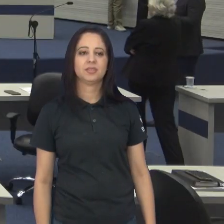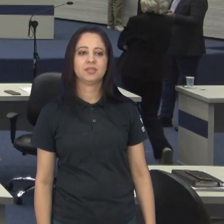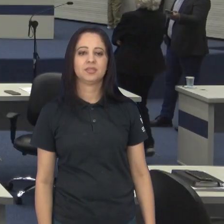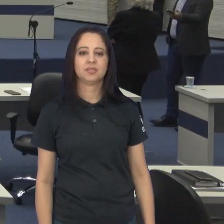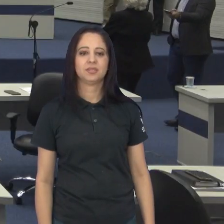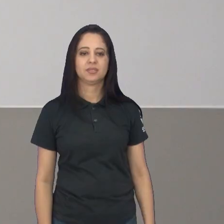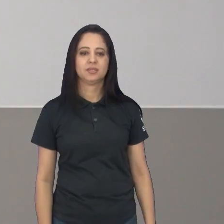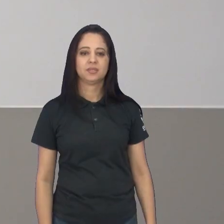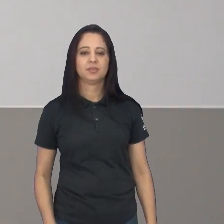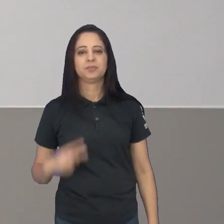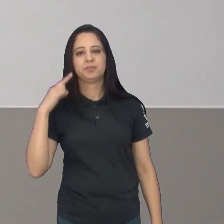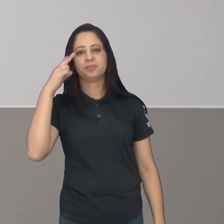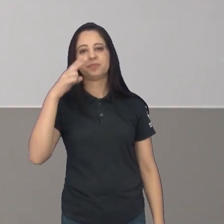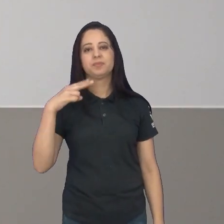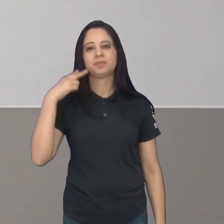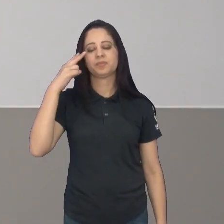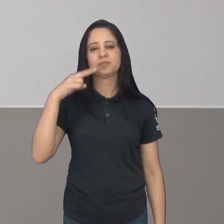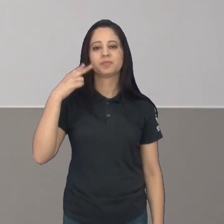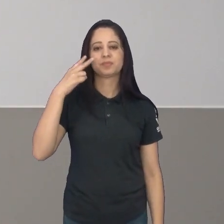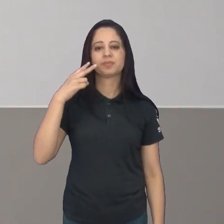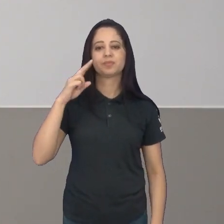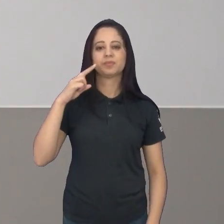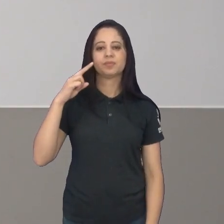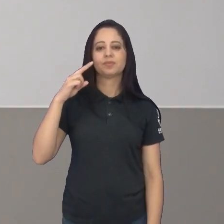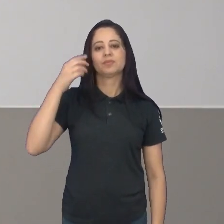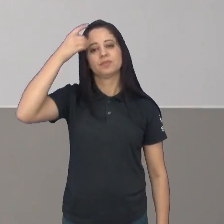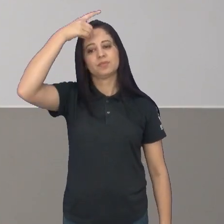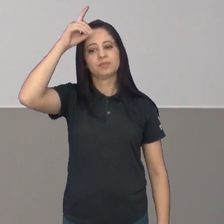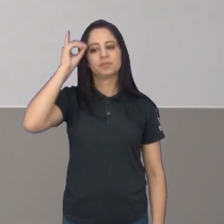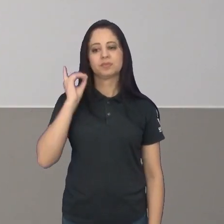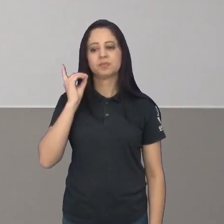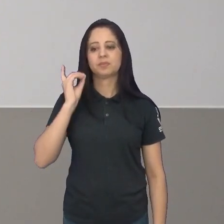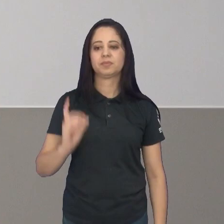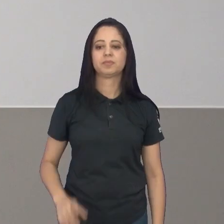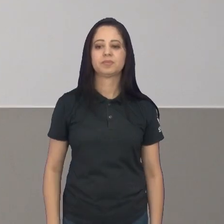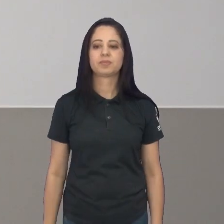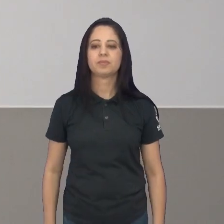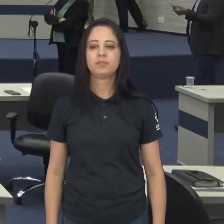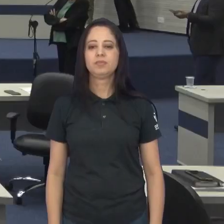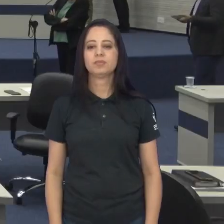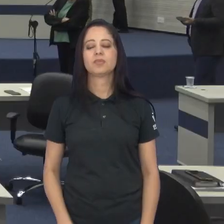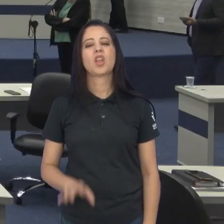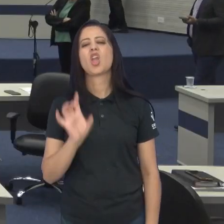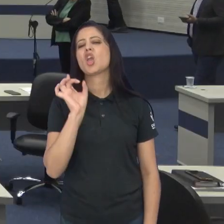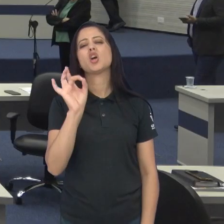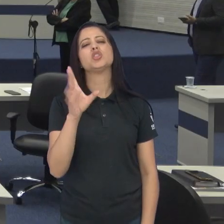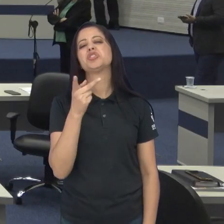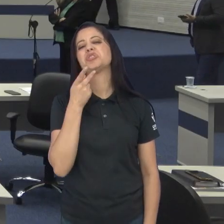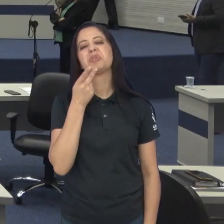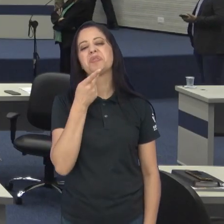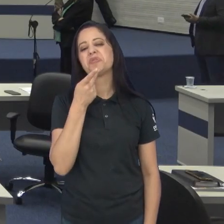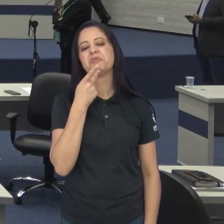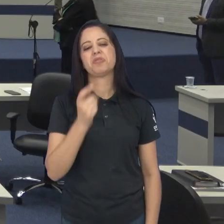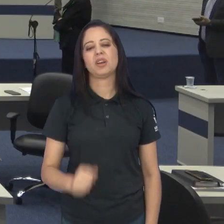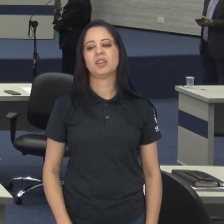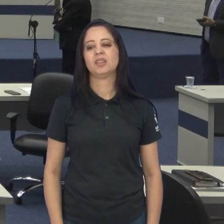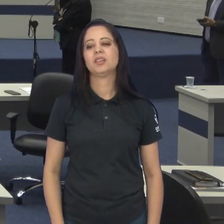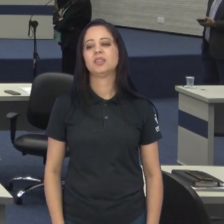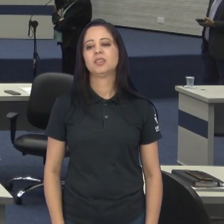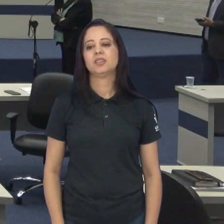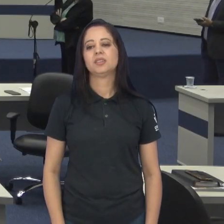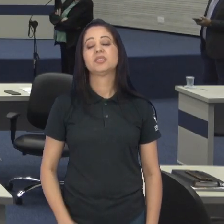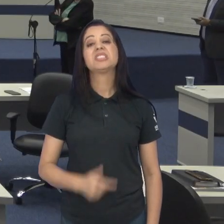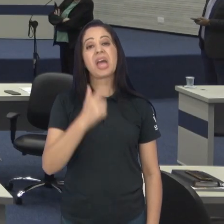Com a palavra... vereadora Dulce Rita. Bom, eu só queria falar o seguinte, que me interessa muito, que eu sou a pessoa